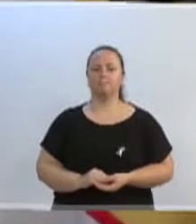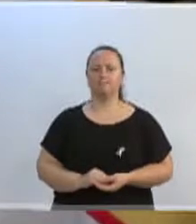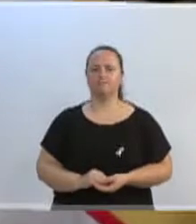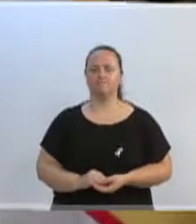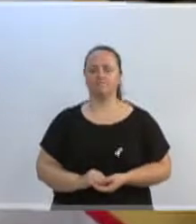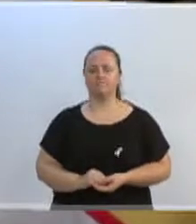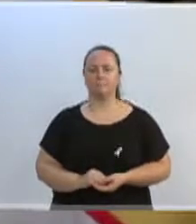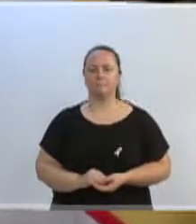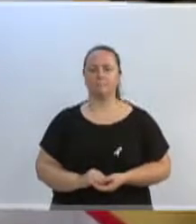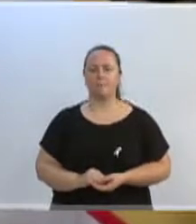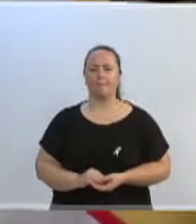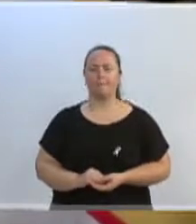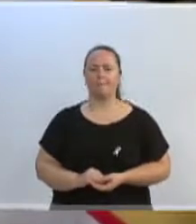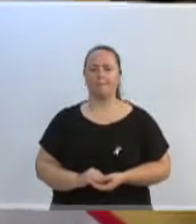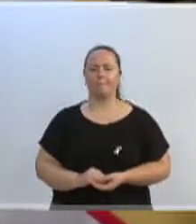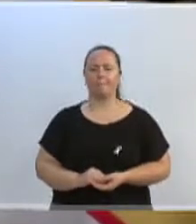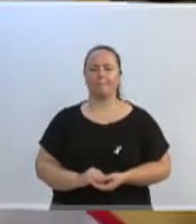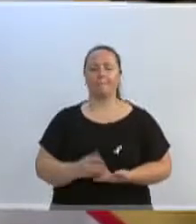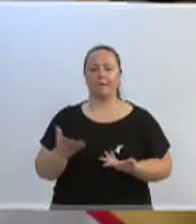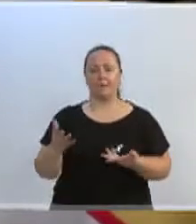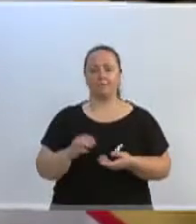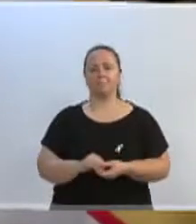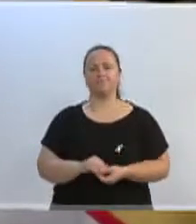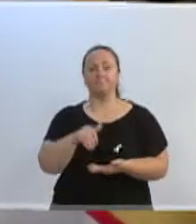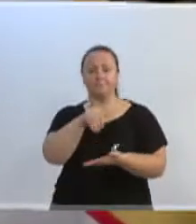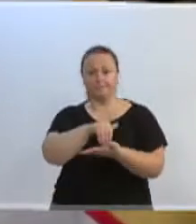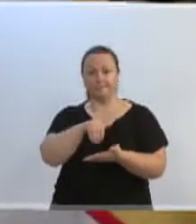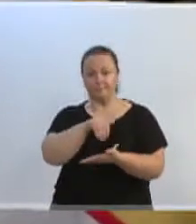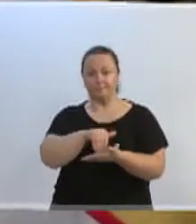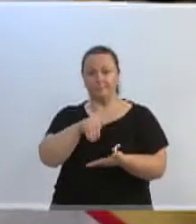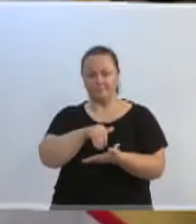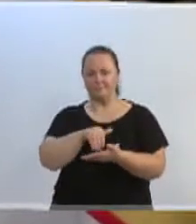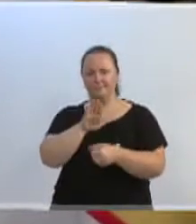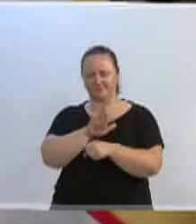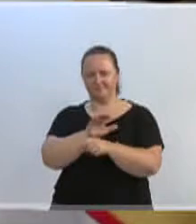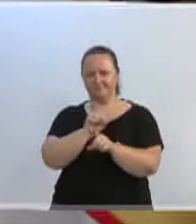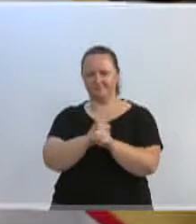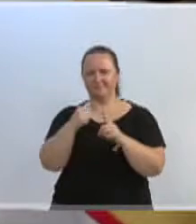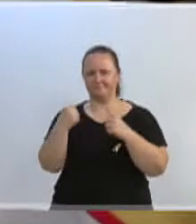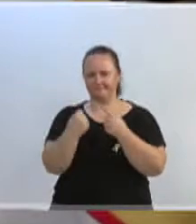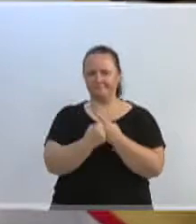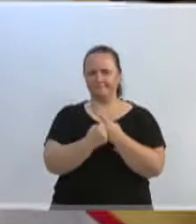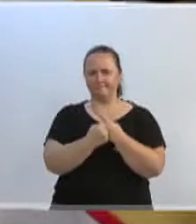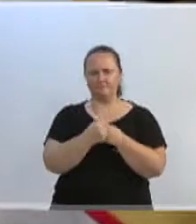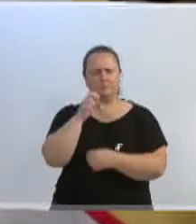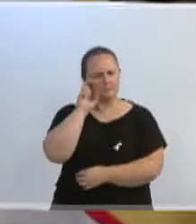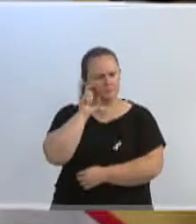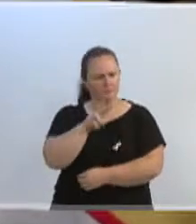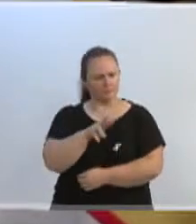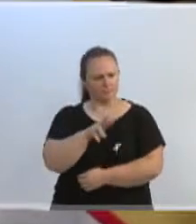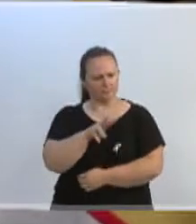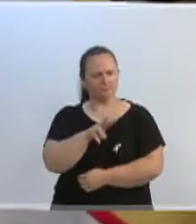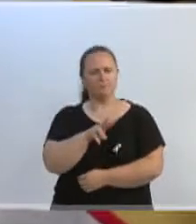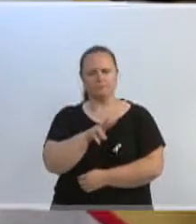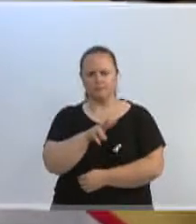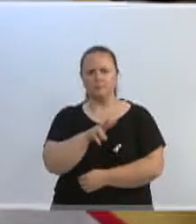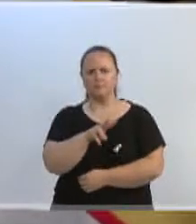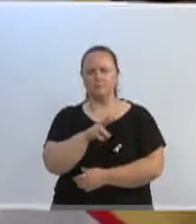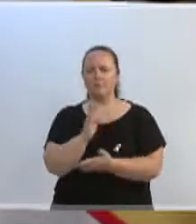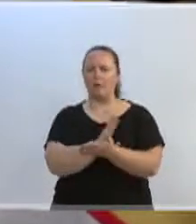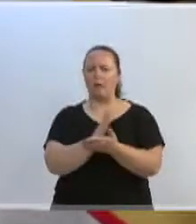Quando nós, lá na Secretaria de Assistência Social, nos deparamos com